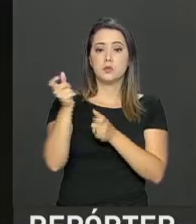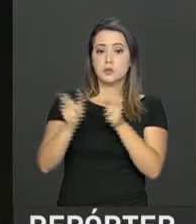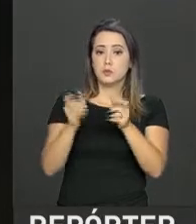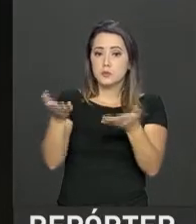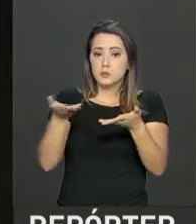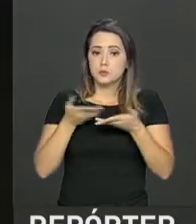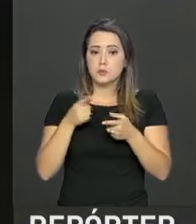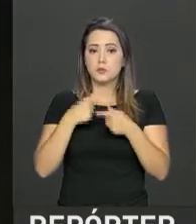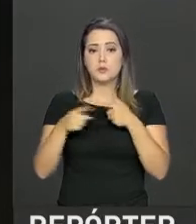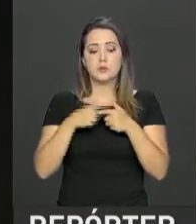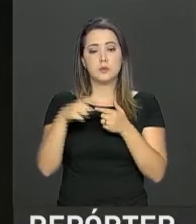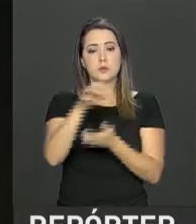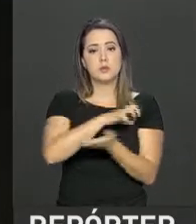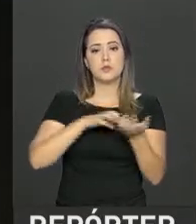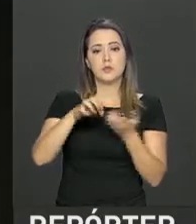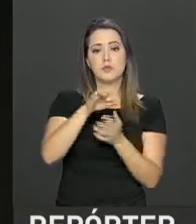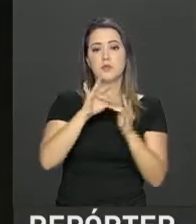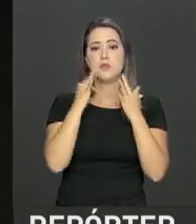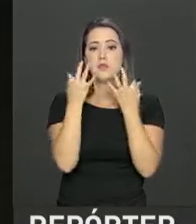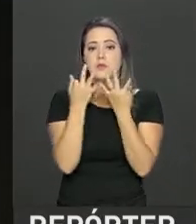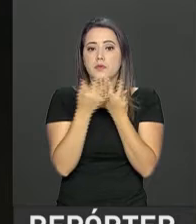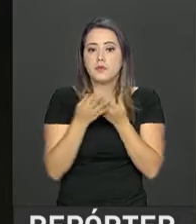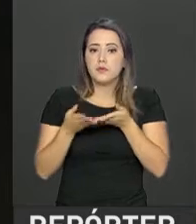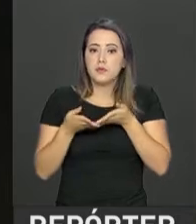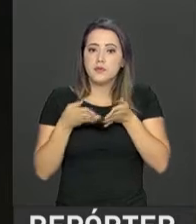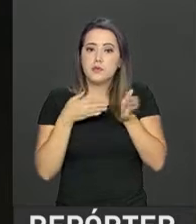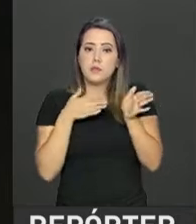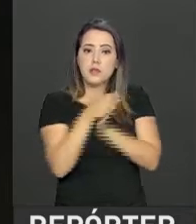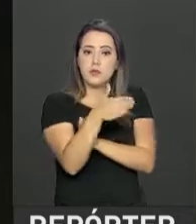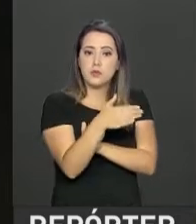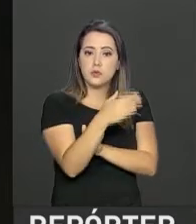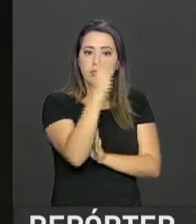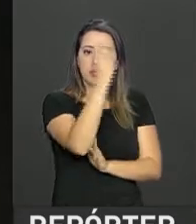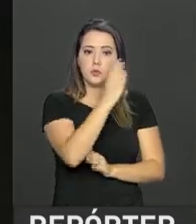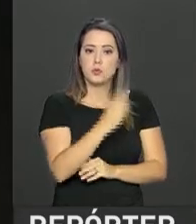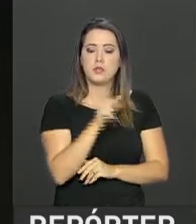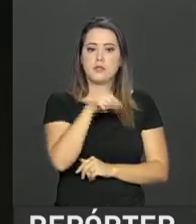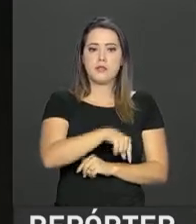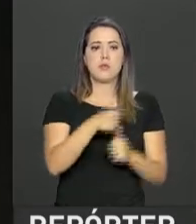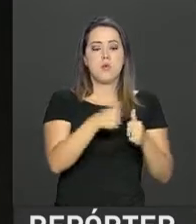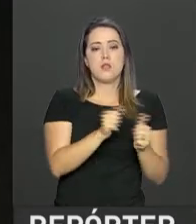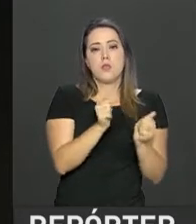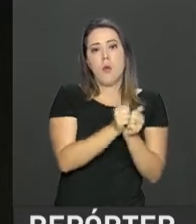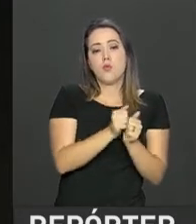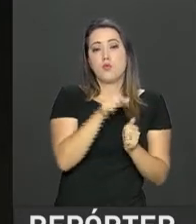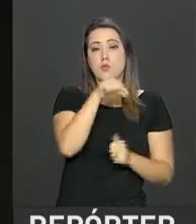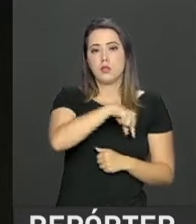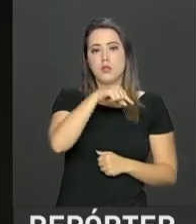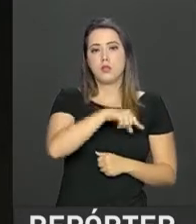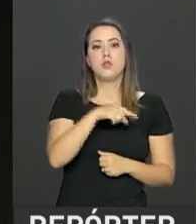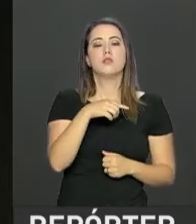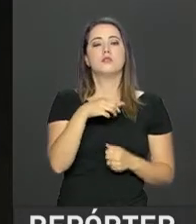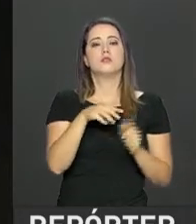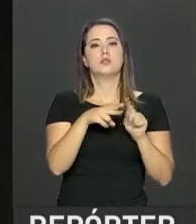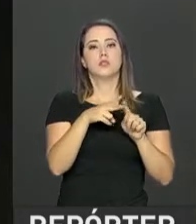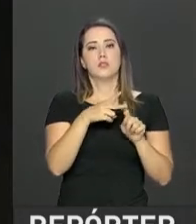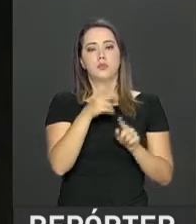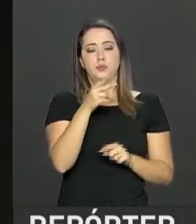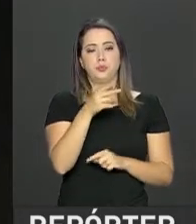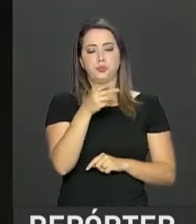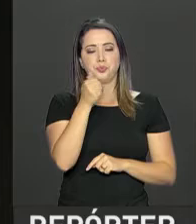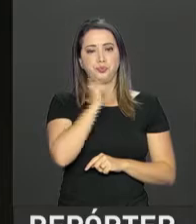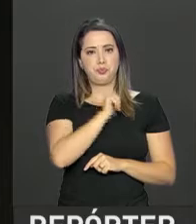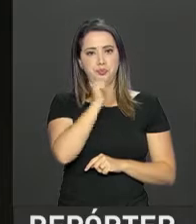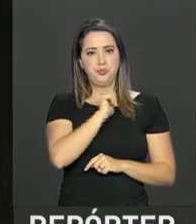por conta da guerra, a família de Marra veio ao Brasil, eles estão aqui e desde então Marra e Saúde estão na condição